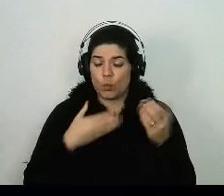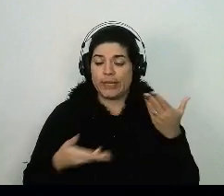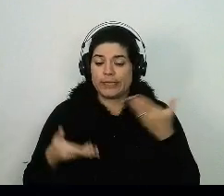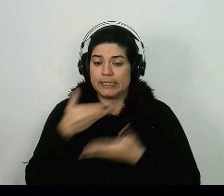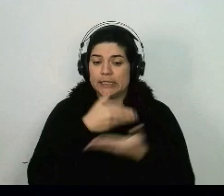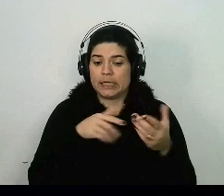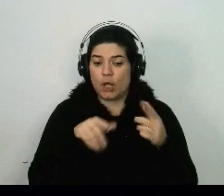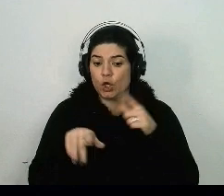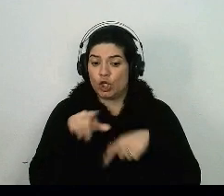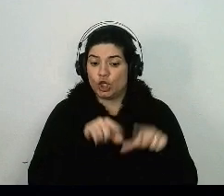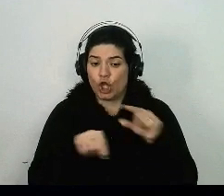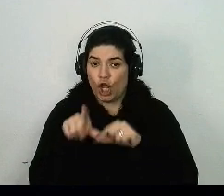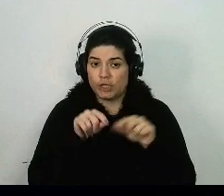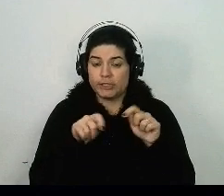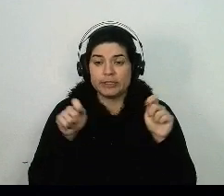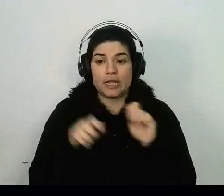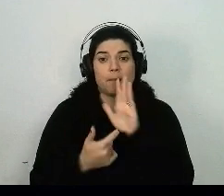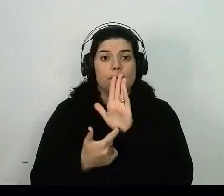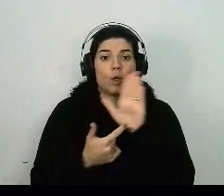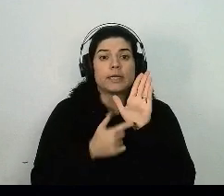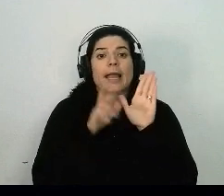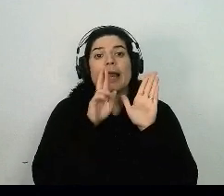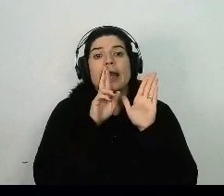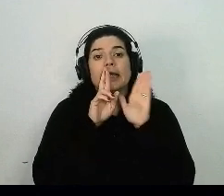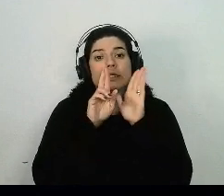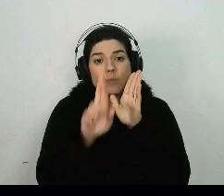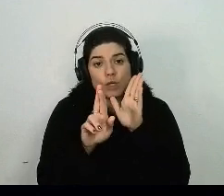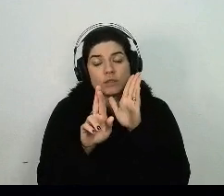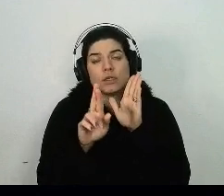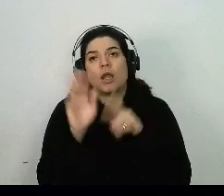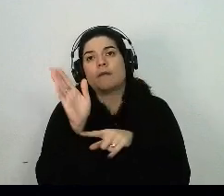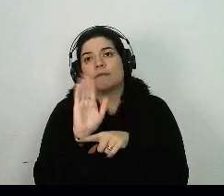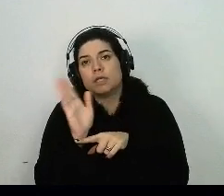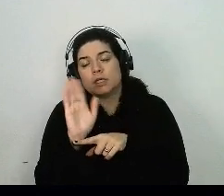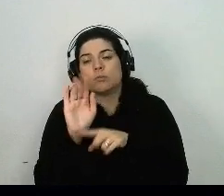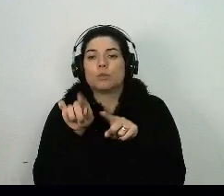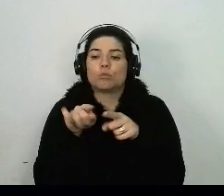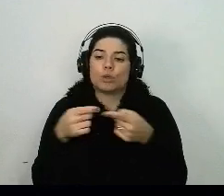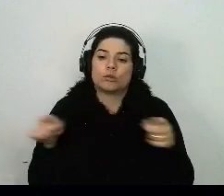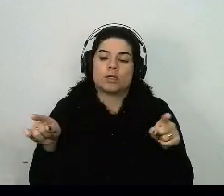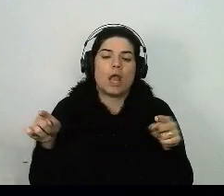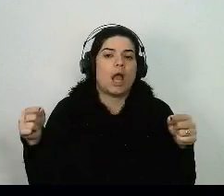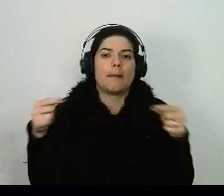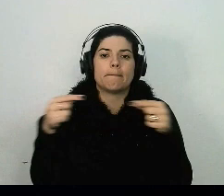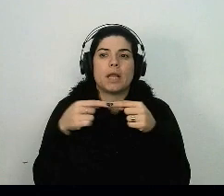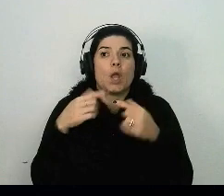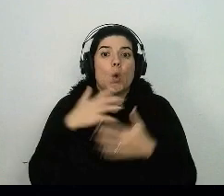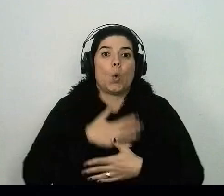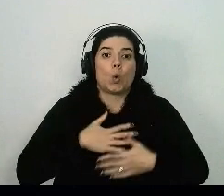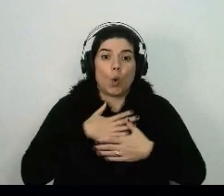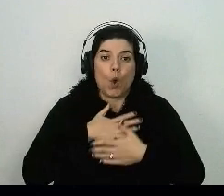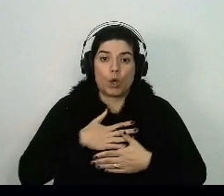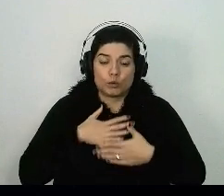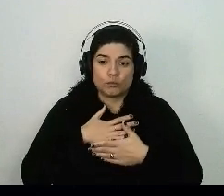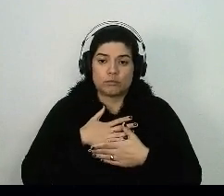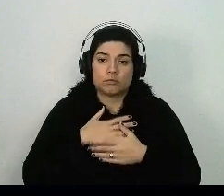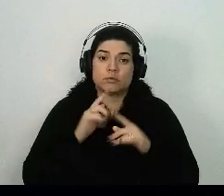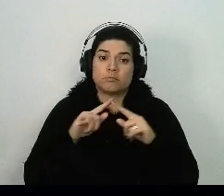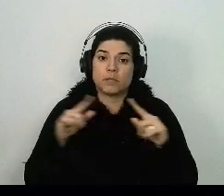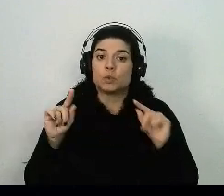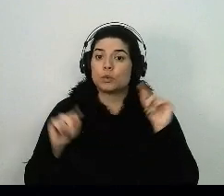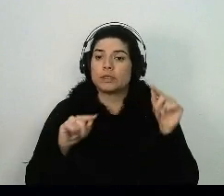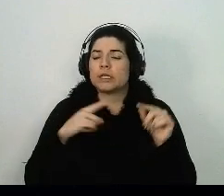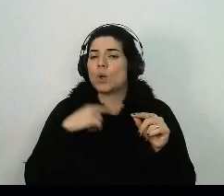escolhas, trazer resultados de indicação de filmes, músicas e tudo mais, baseados no meu gosto. Só que isso traz um outro